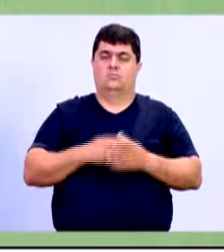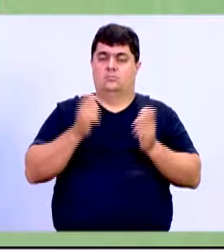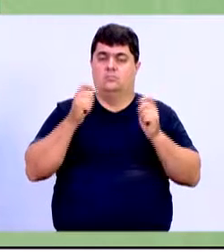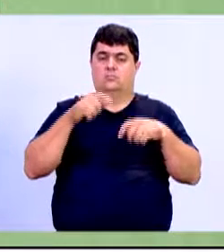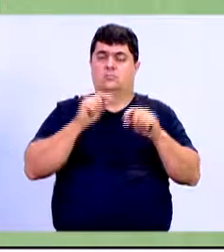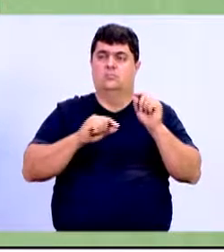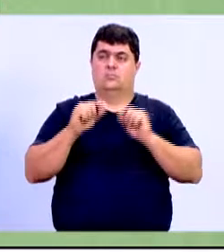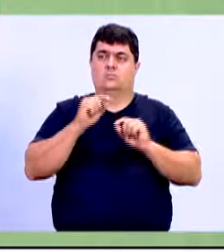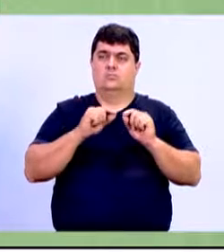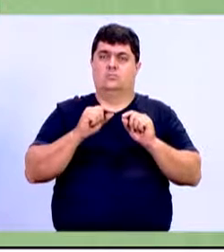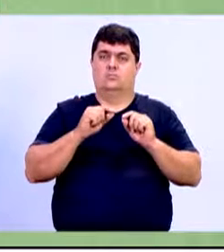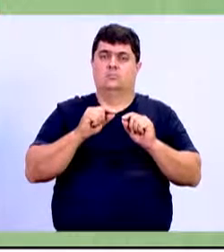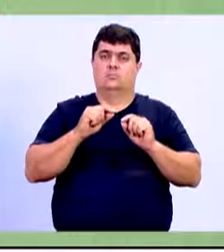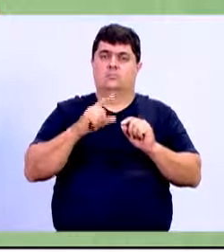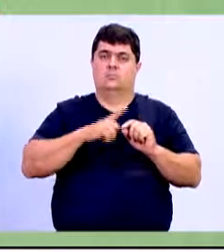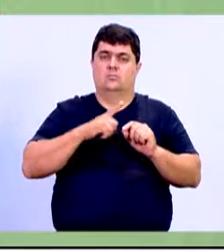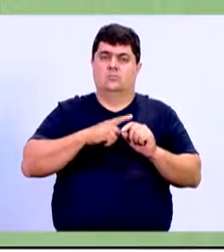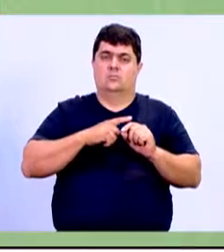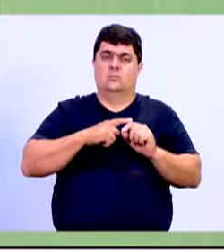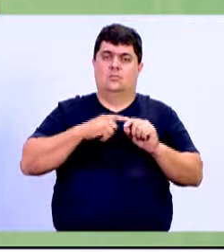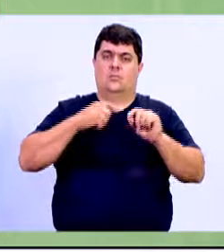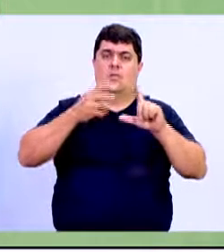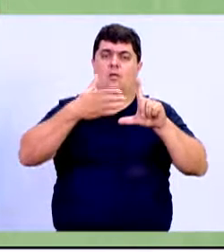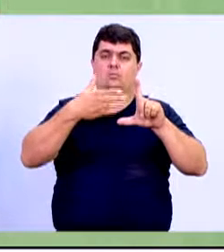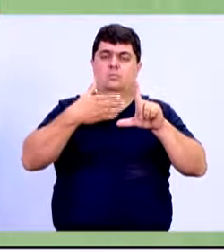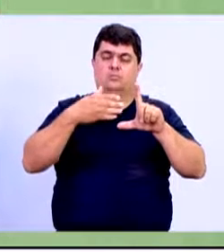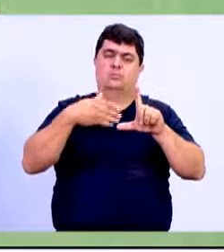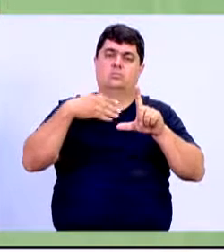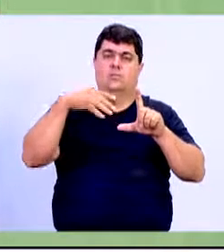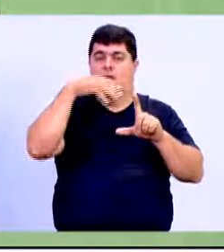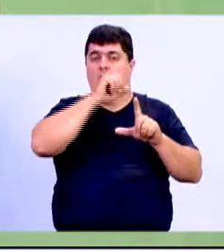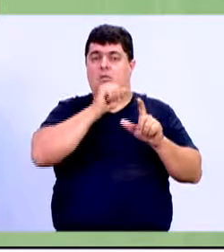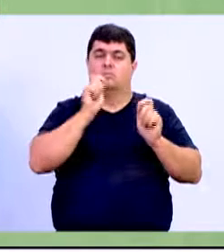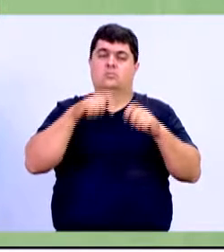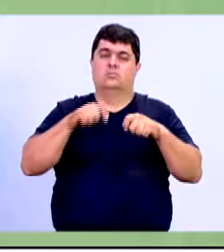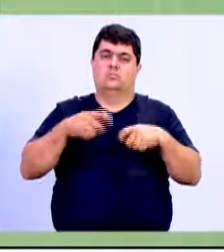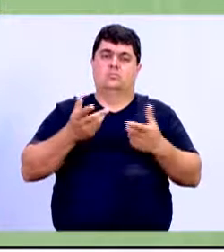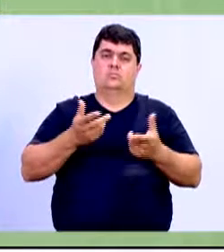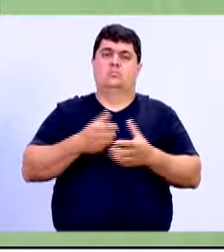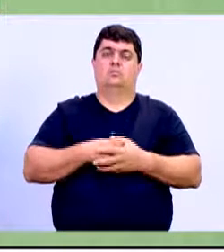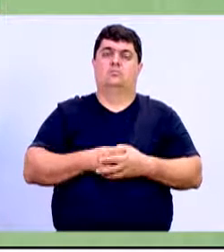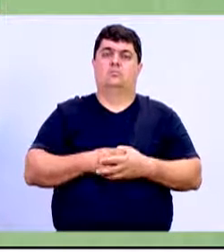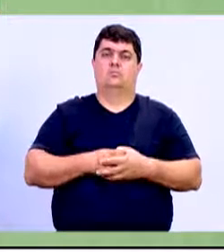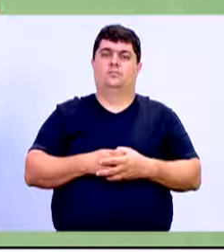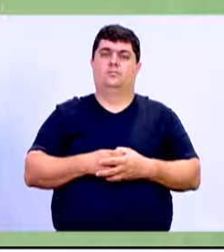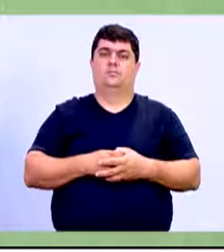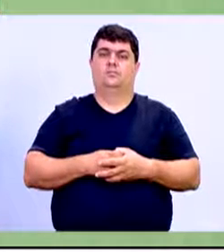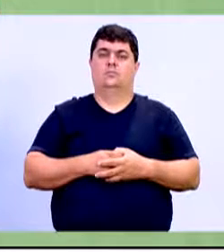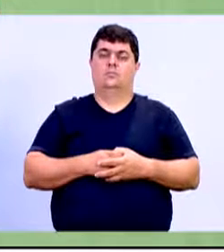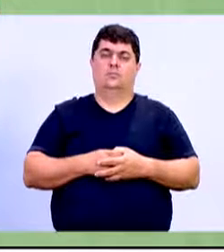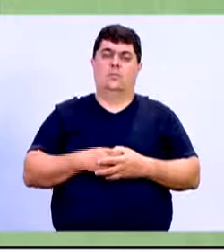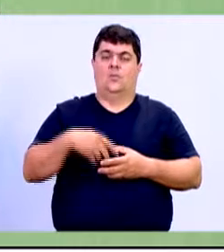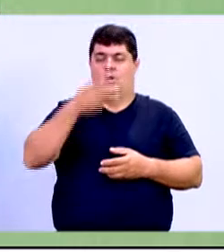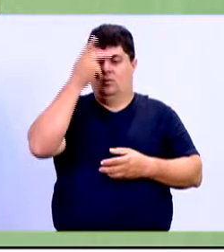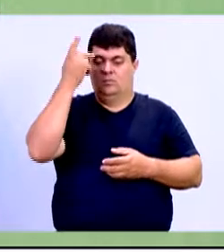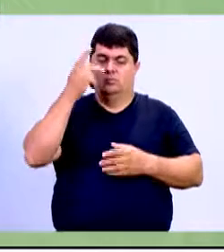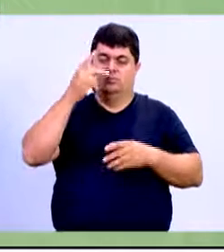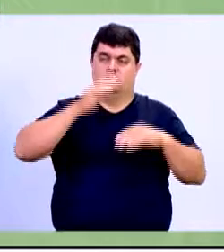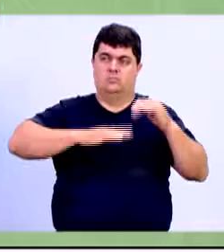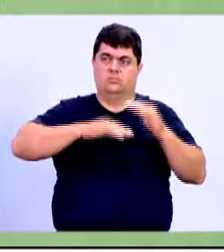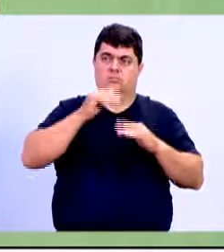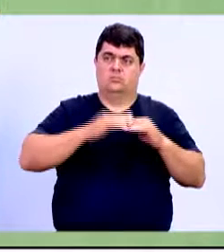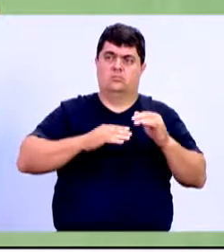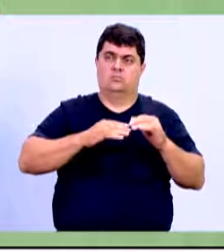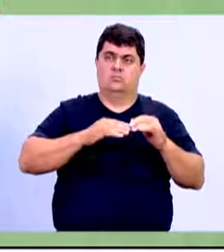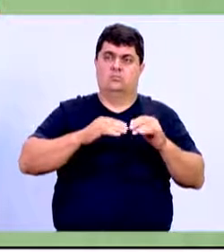possibilita ser estabelecido videoconferência a qualquer momento. Então os usuários e os analistas sentam aqui,